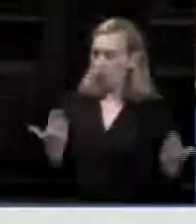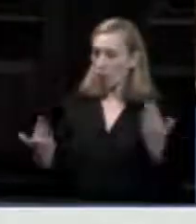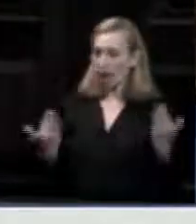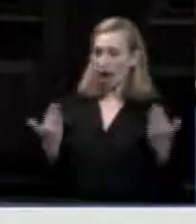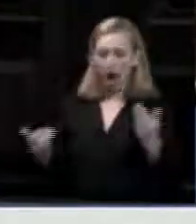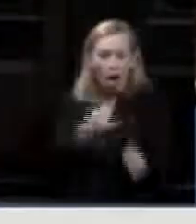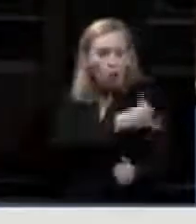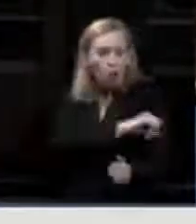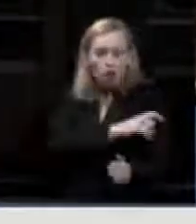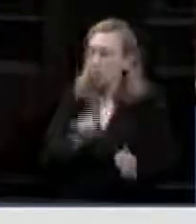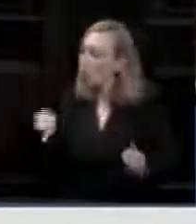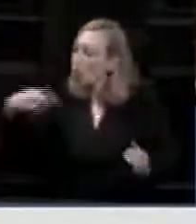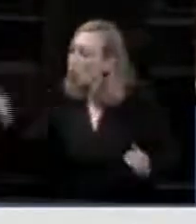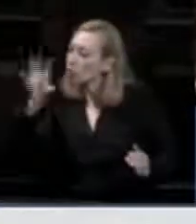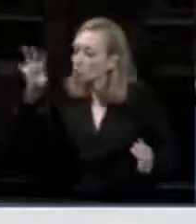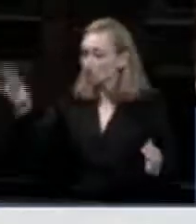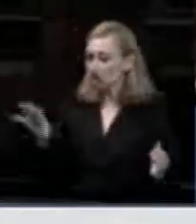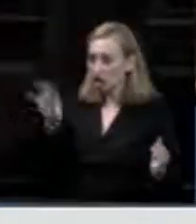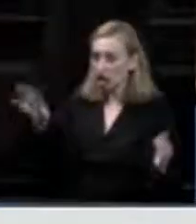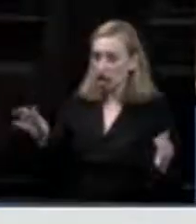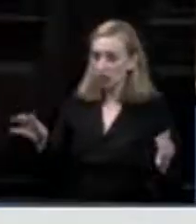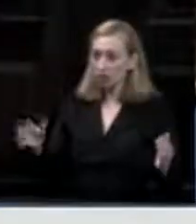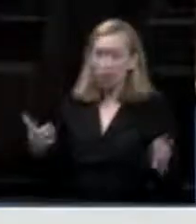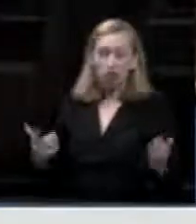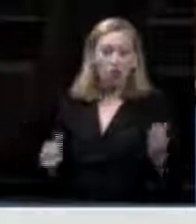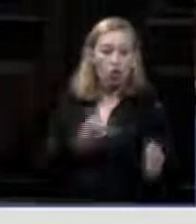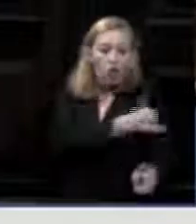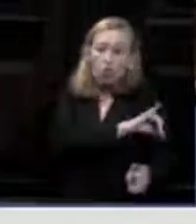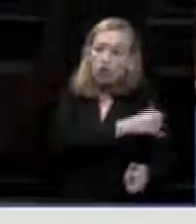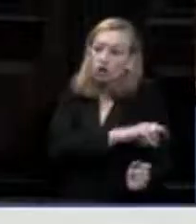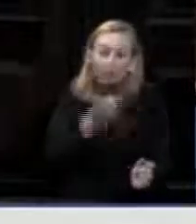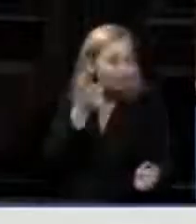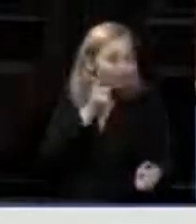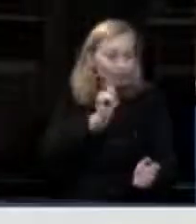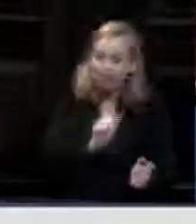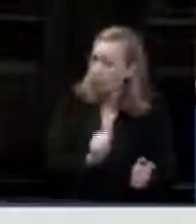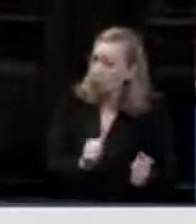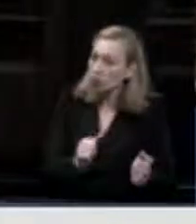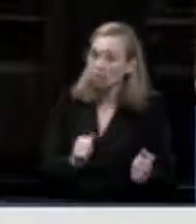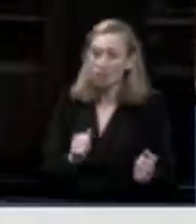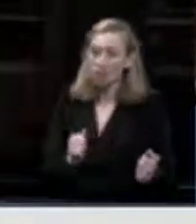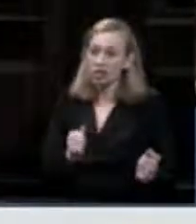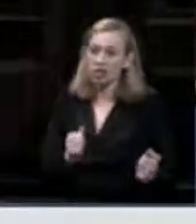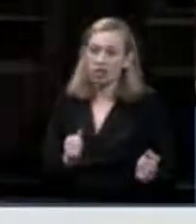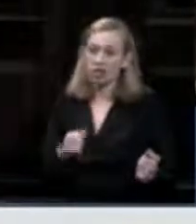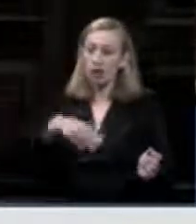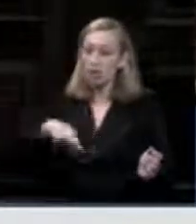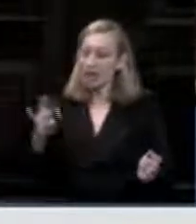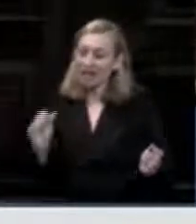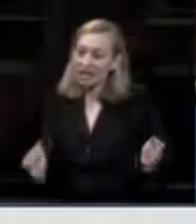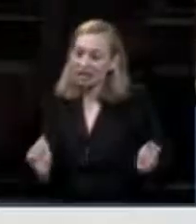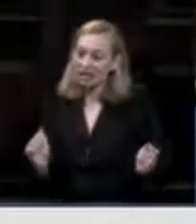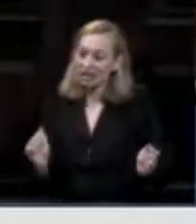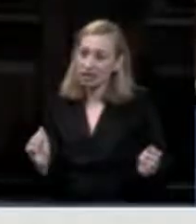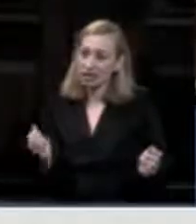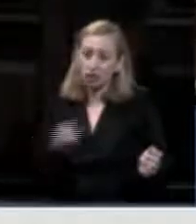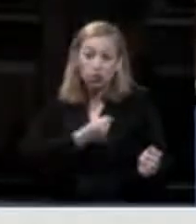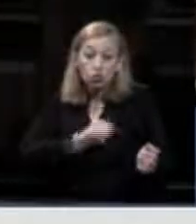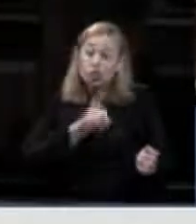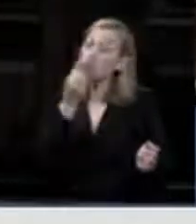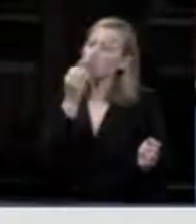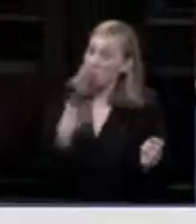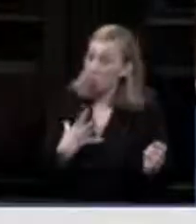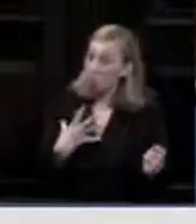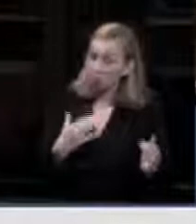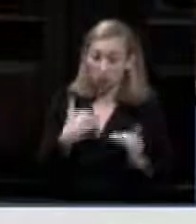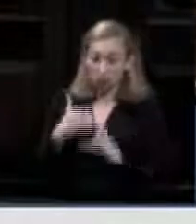estados, o Rio de Janeiro não conseguiu bater a meta estipulada pelo MEC, que já é uma meta baixa, e além